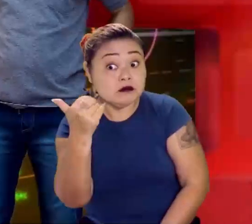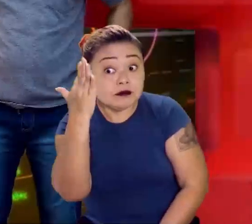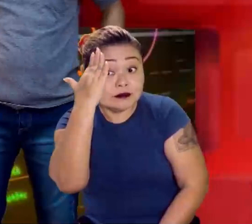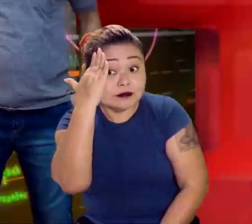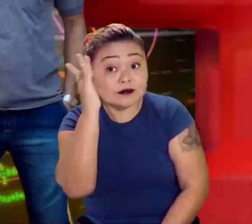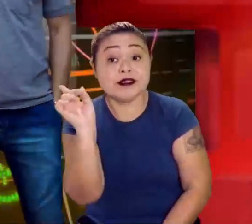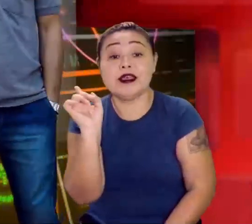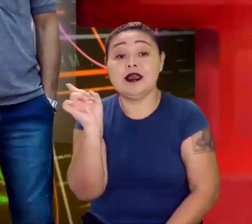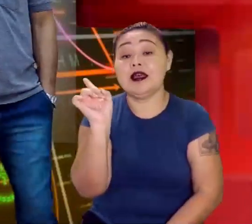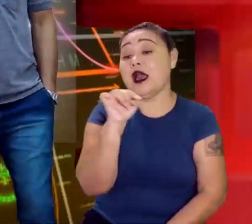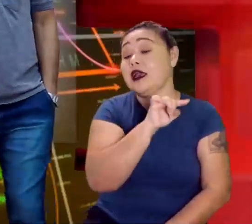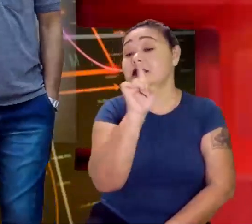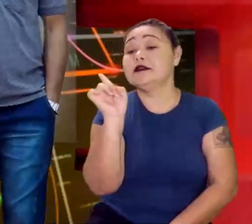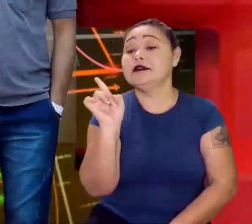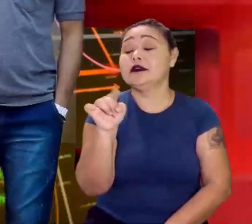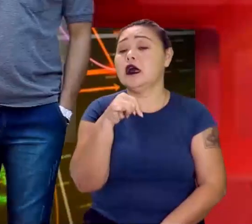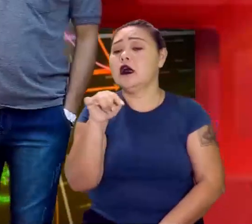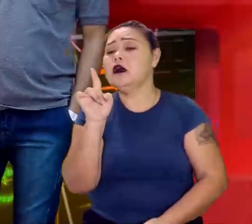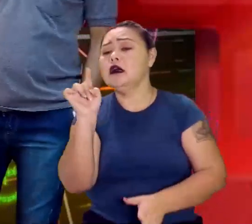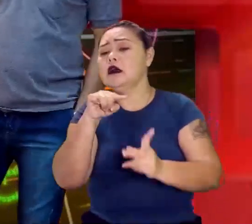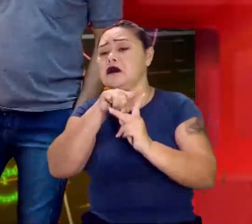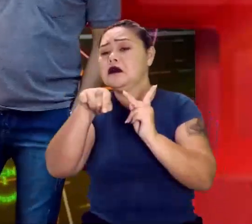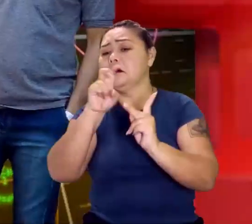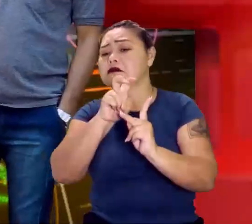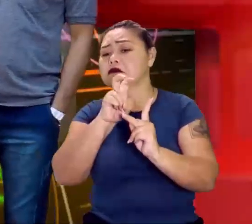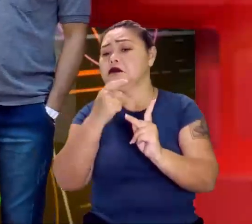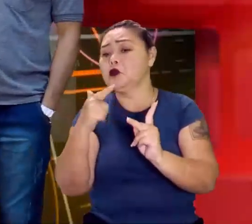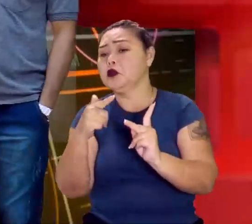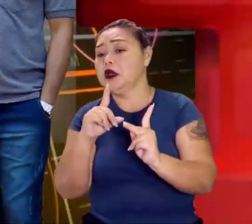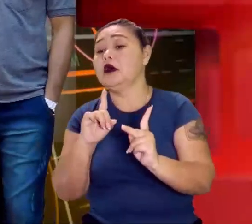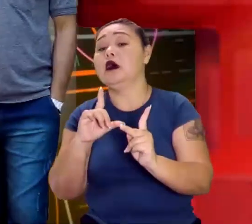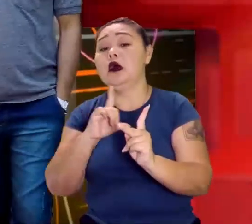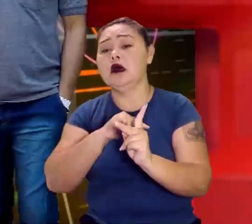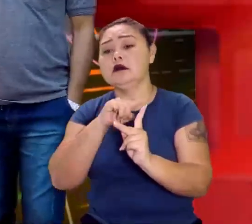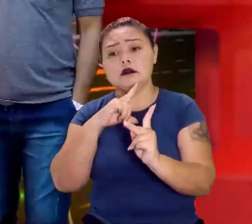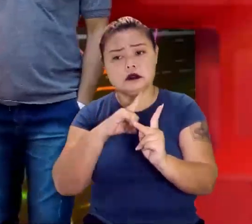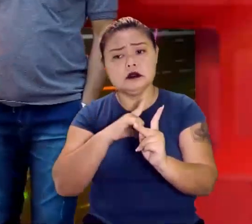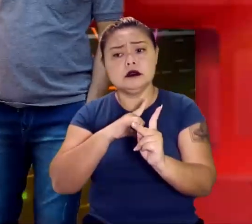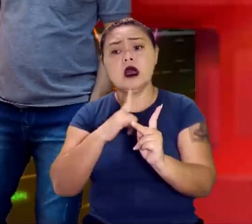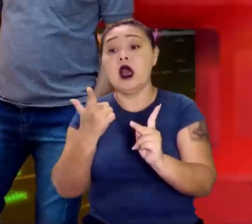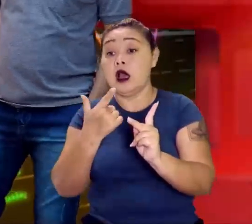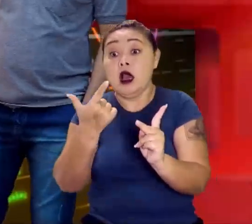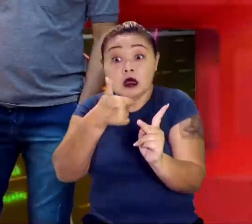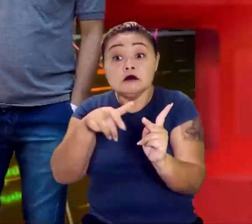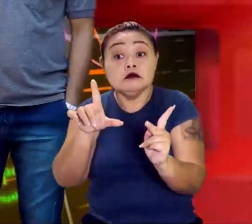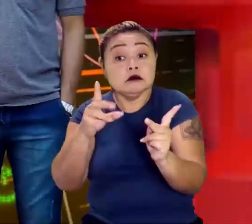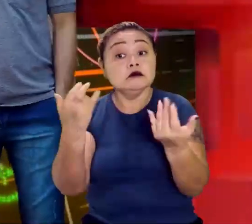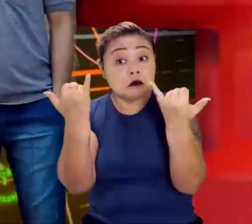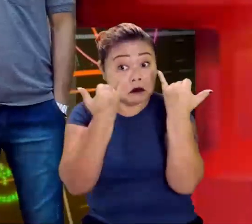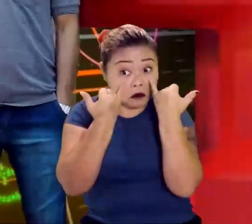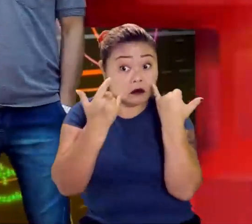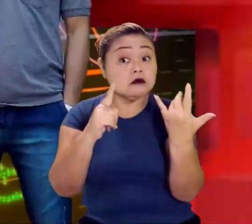vai chegar alguém dizer pra vocês aí, ei, raiz quinta não existe. Ah, não sei o que, você não pode ficar sem essa